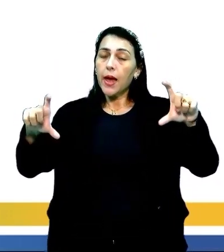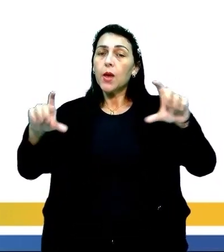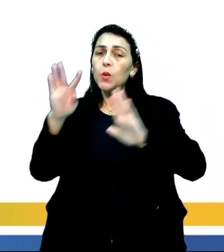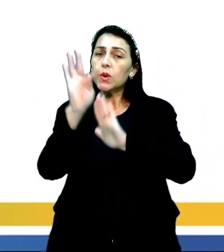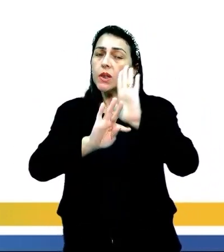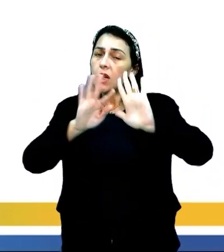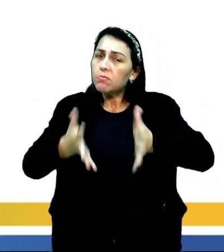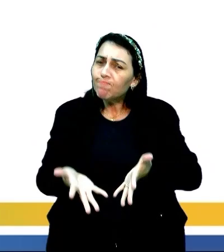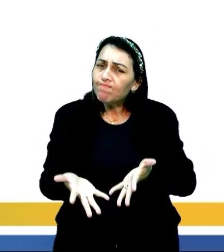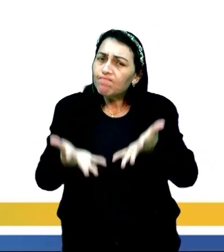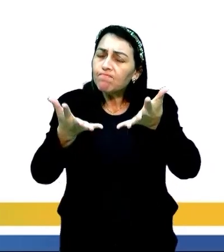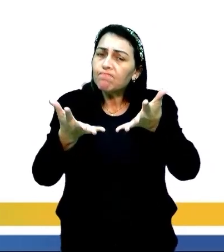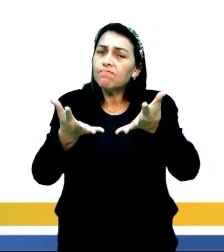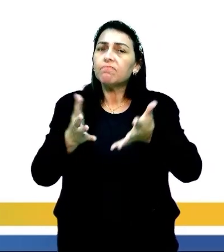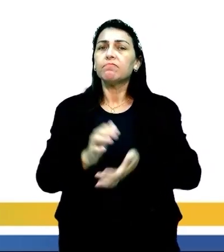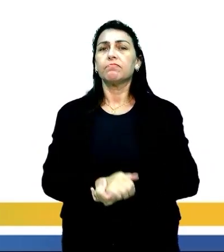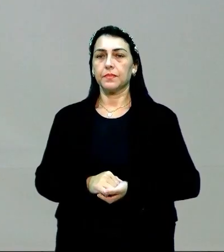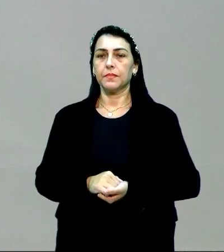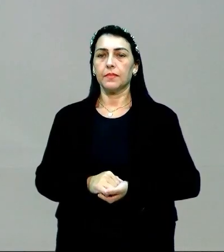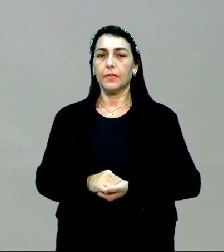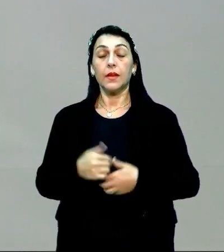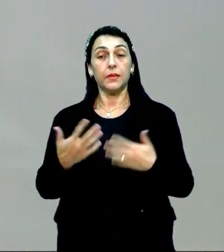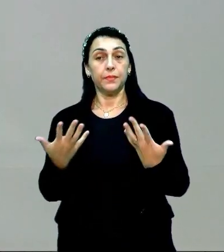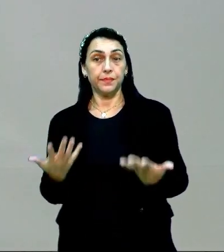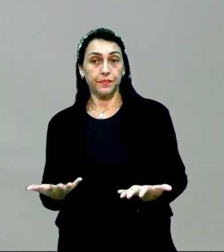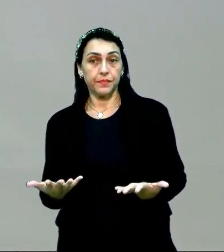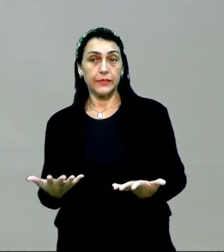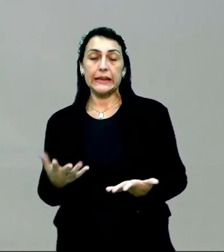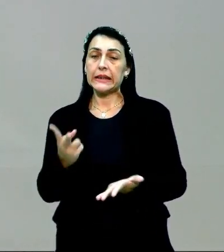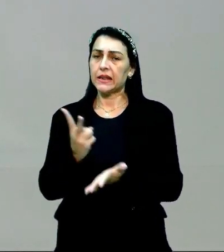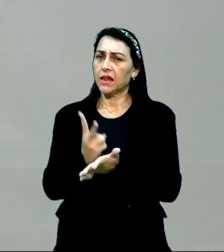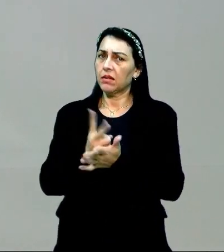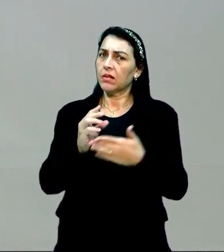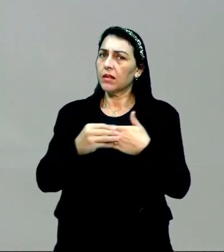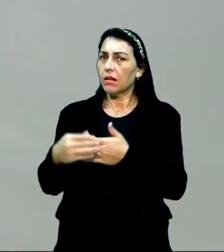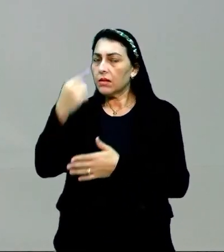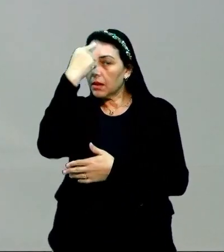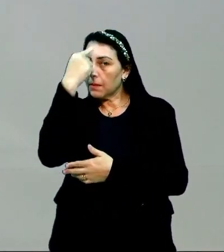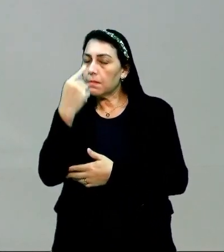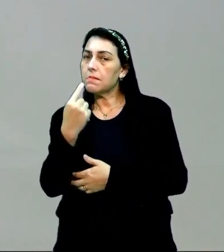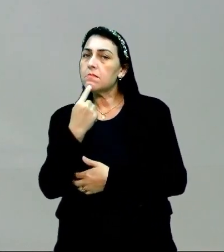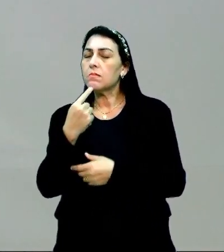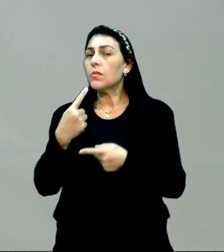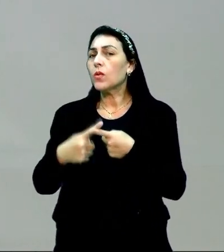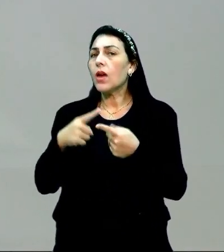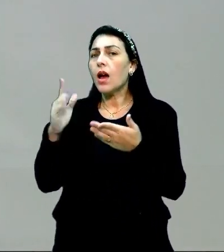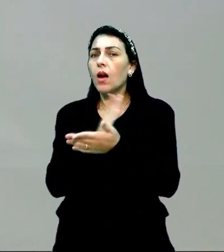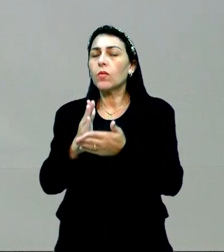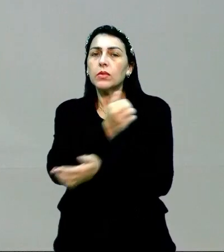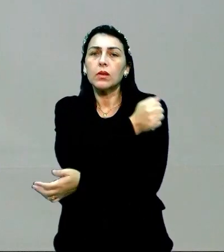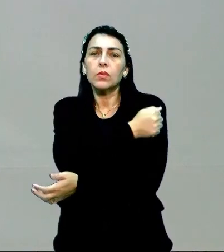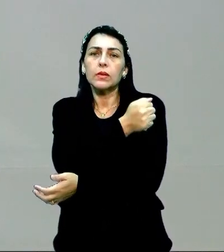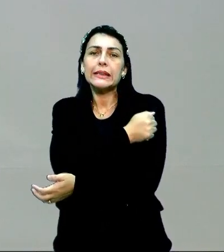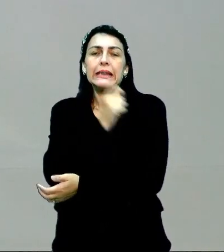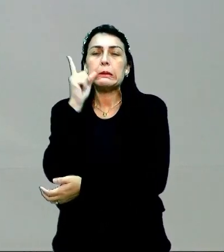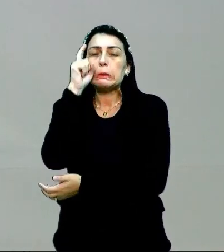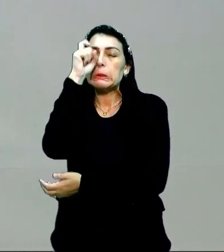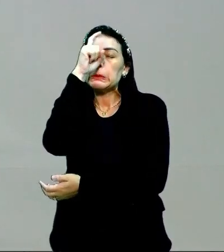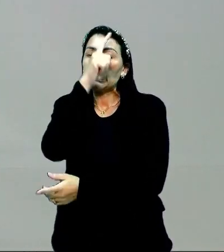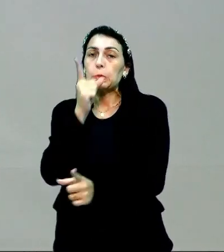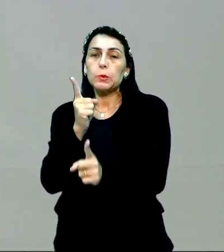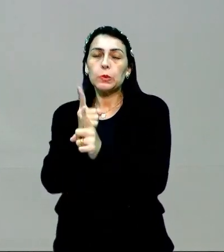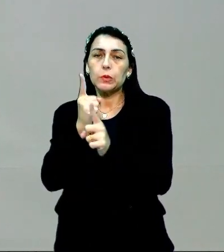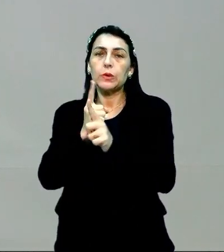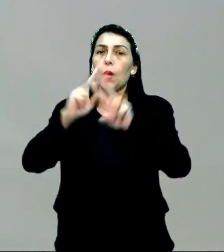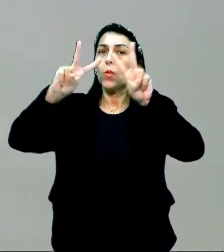textos motivadores. E é isso, gente. Eu sempre trago essa imagem porque alguns candidatos têm muita dificuldade